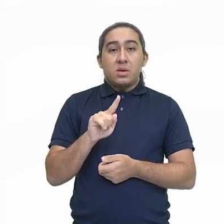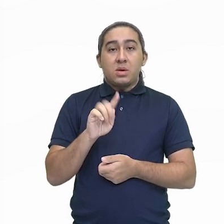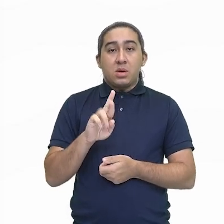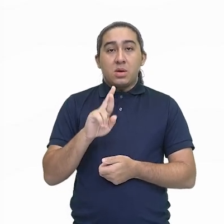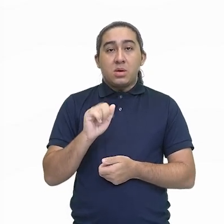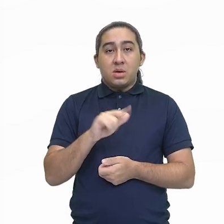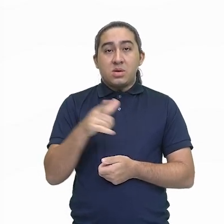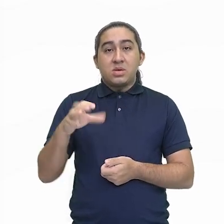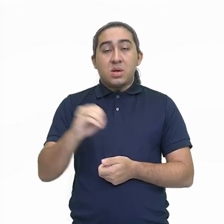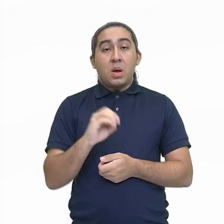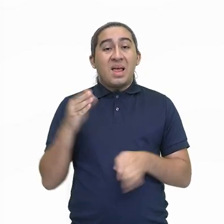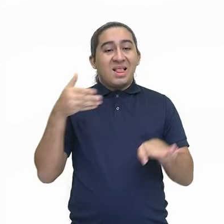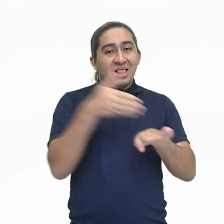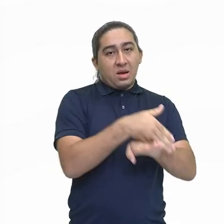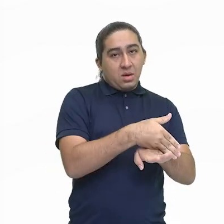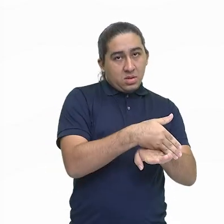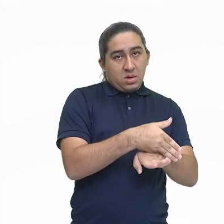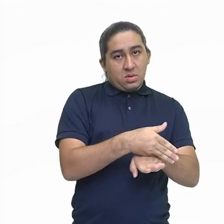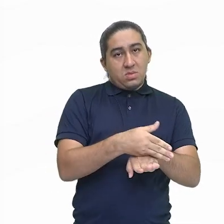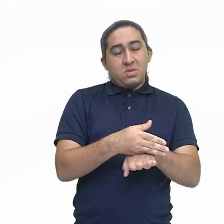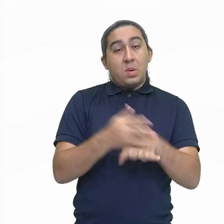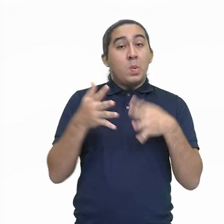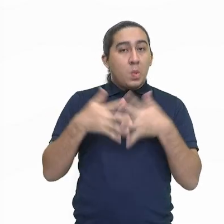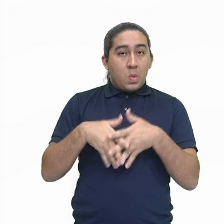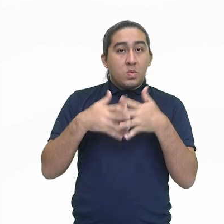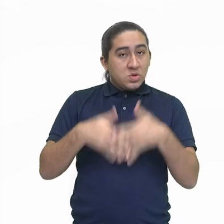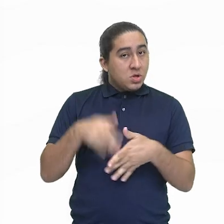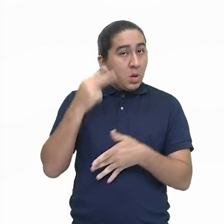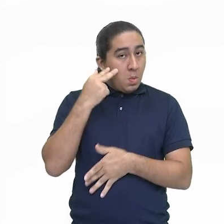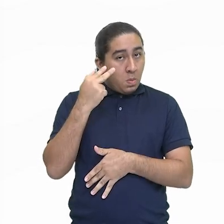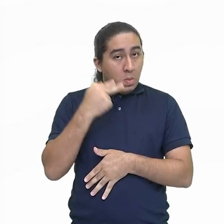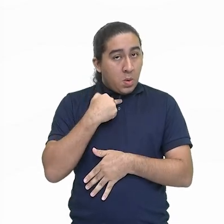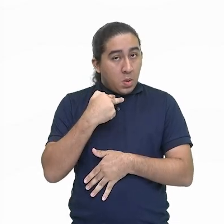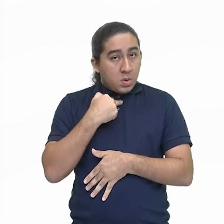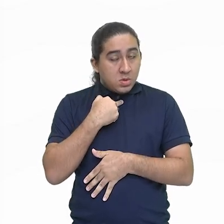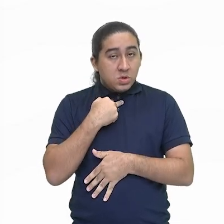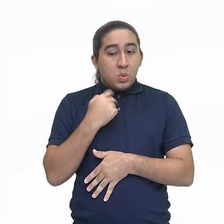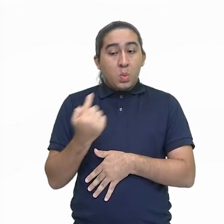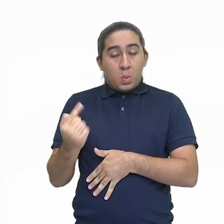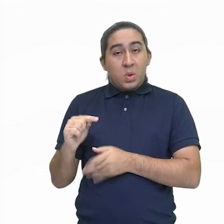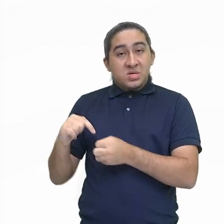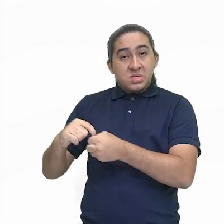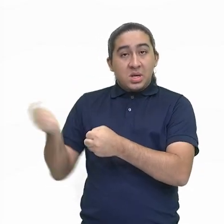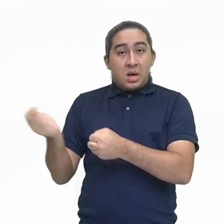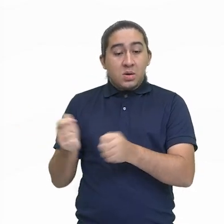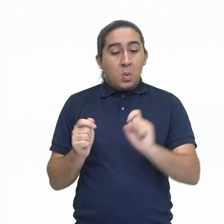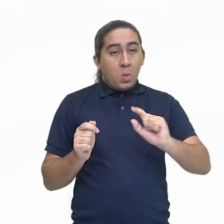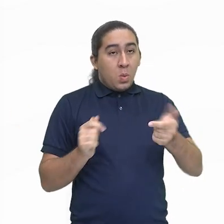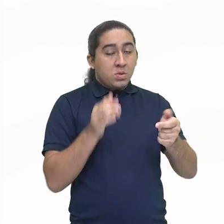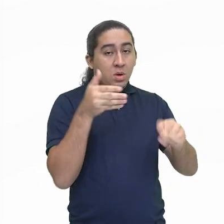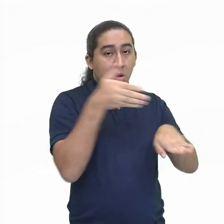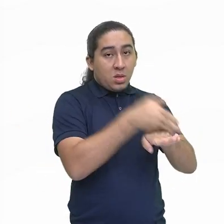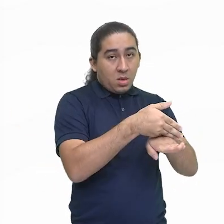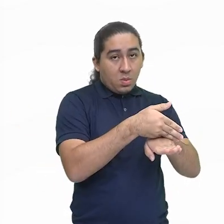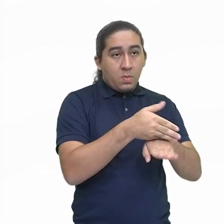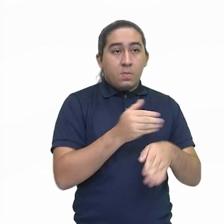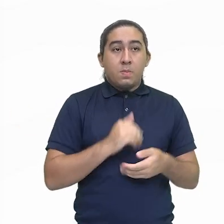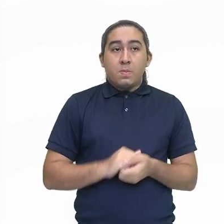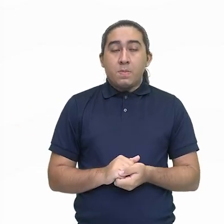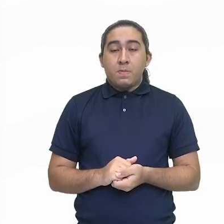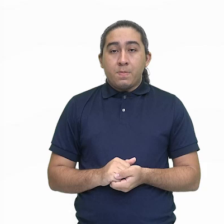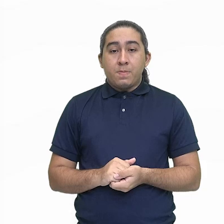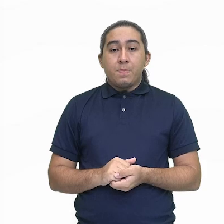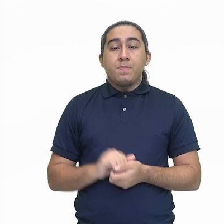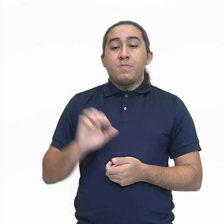pode confundir aí esses dois conceitos. Um é de saída e o outro é de entrada. Então, a